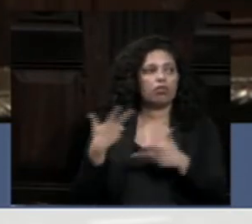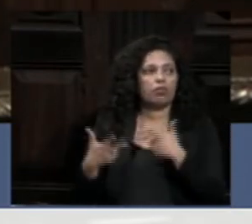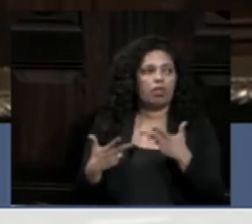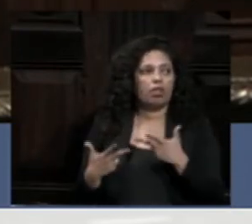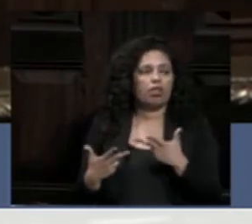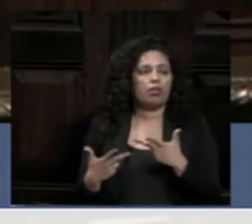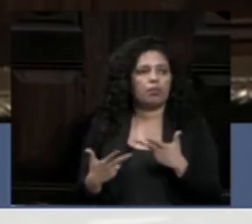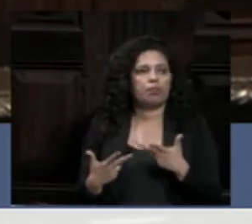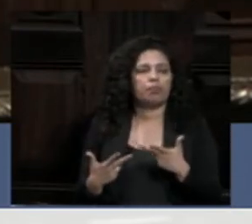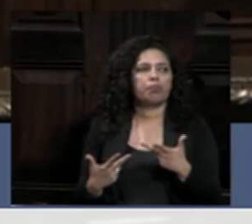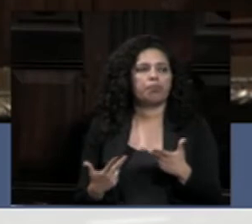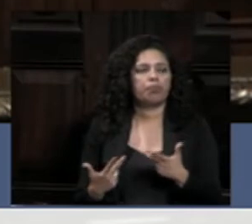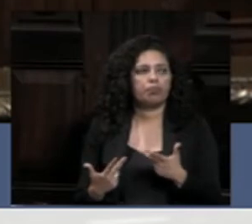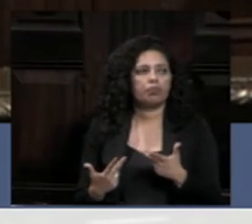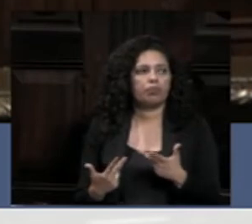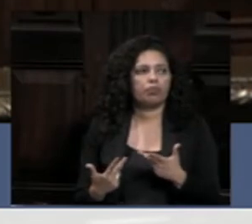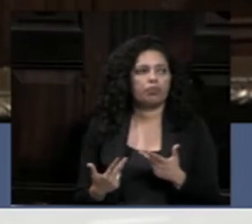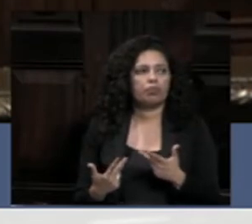repercutir